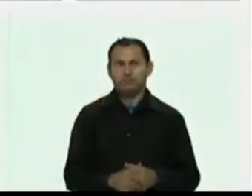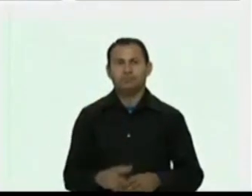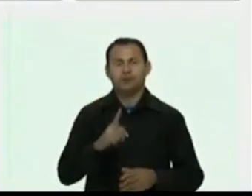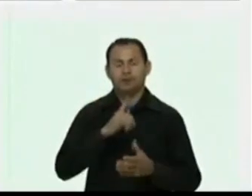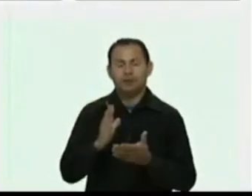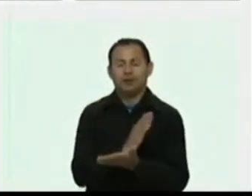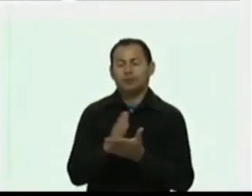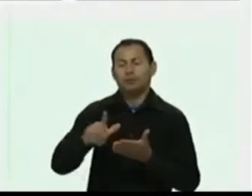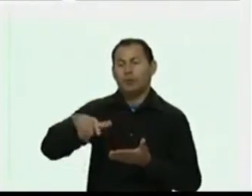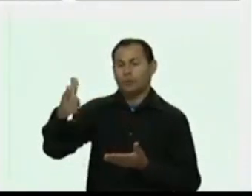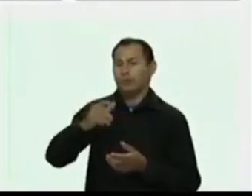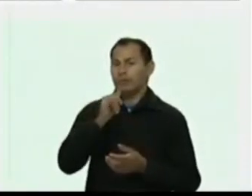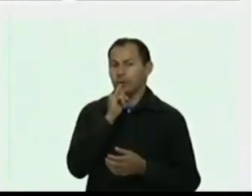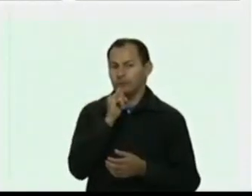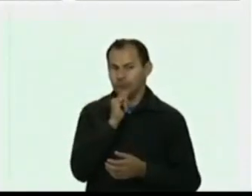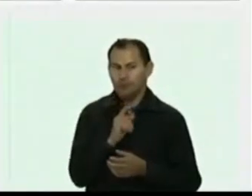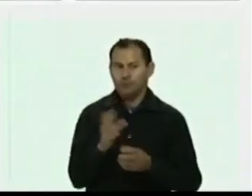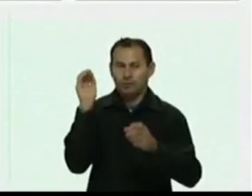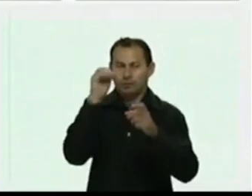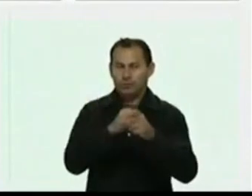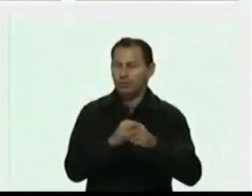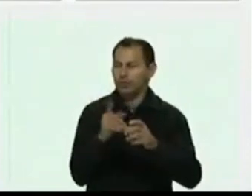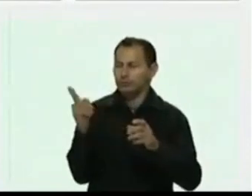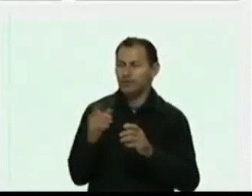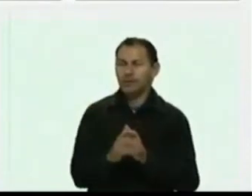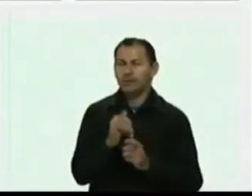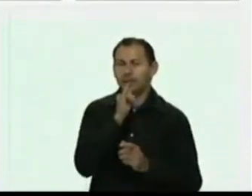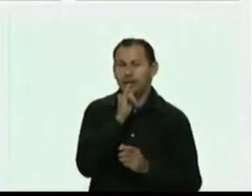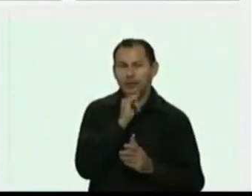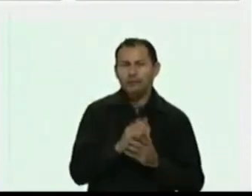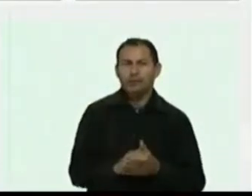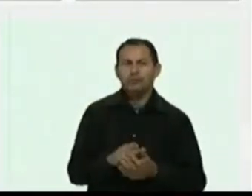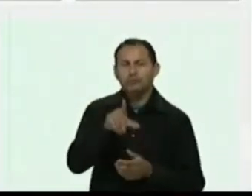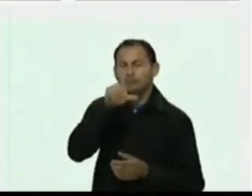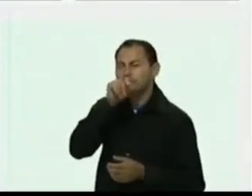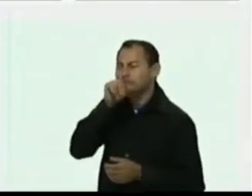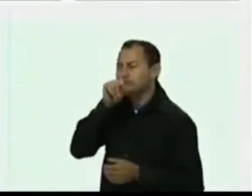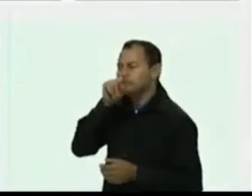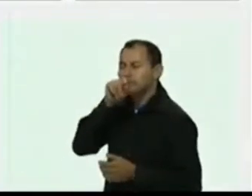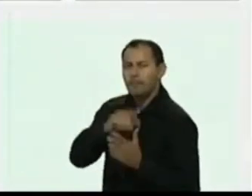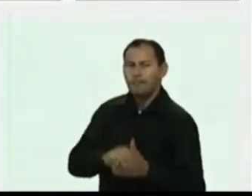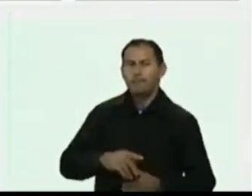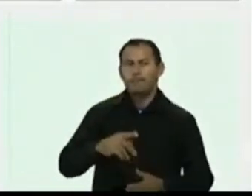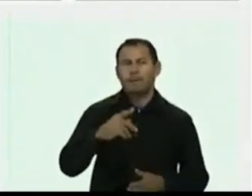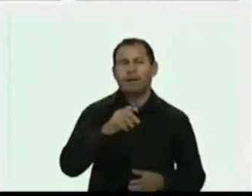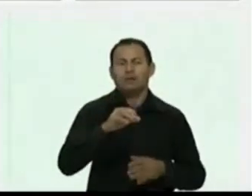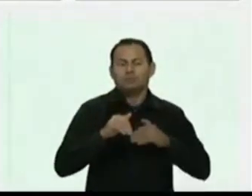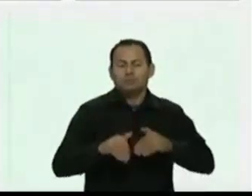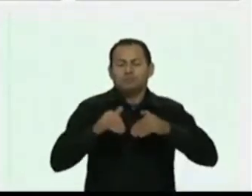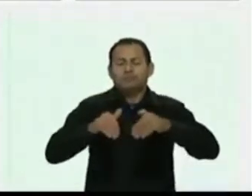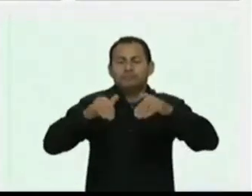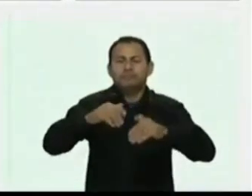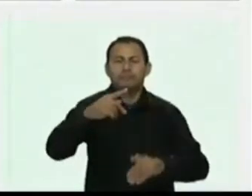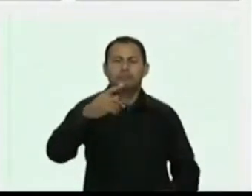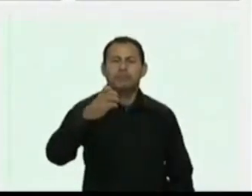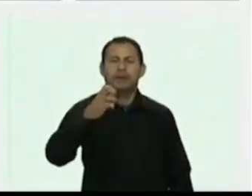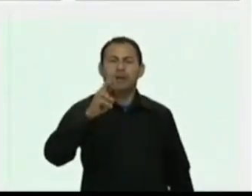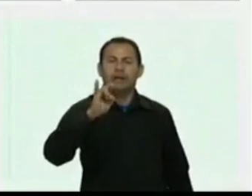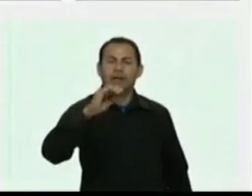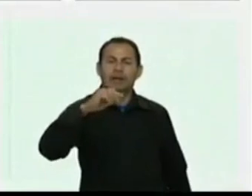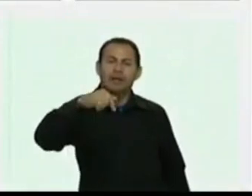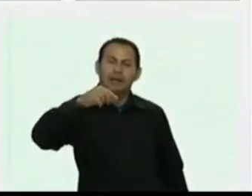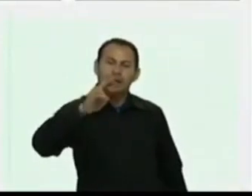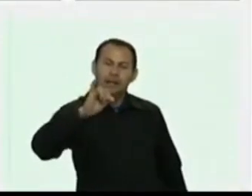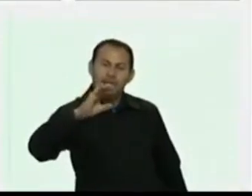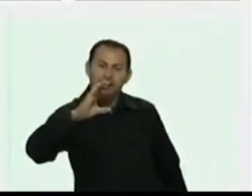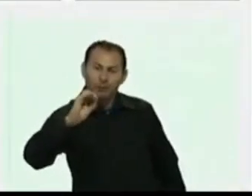Existem algumas outras. Então, por exemplo, a gente colocou aqui o exemplo do periquito australiano, que tem outro tipo de... Aqui mostrando